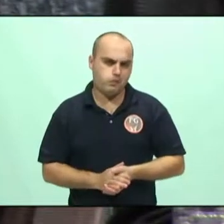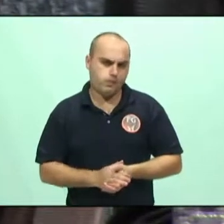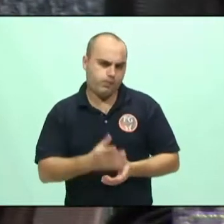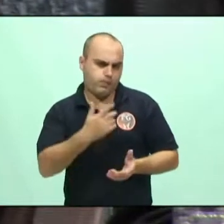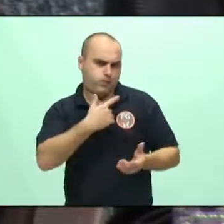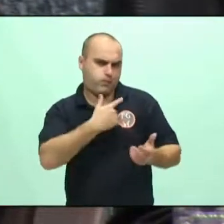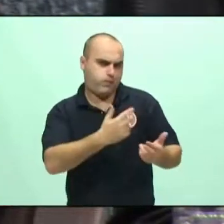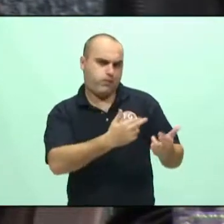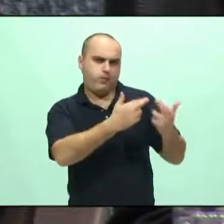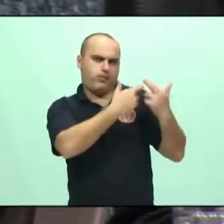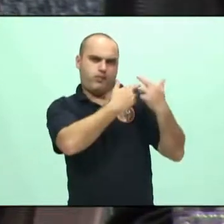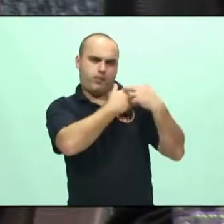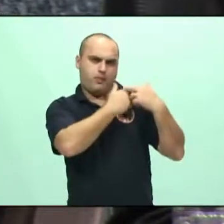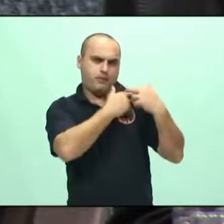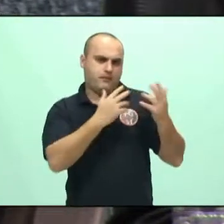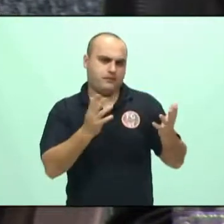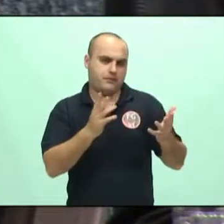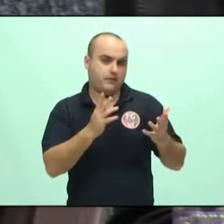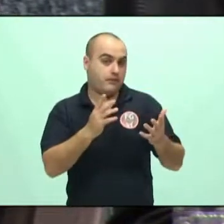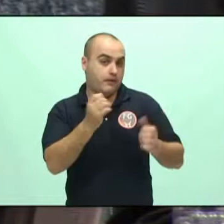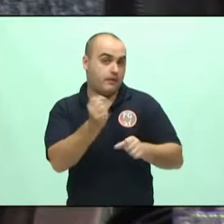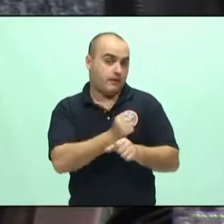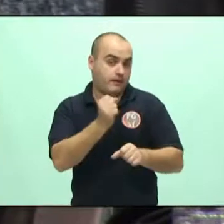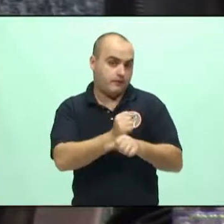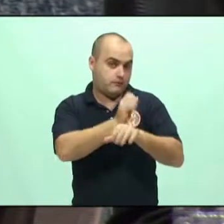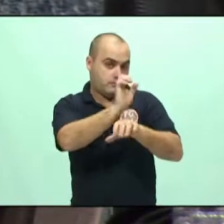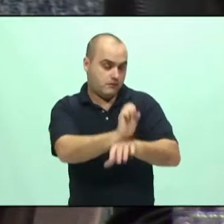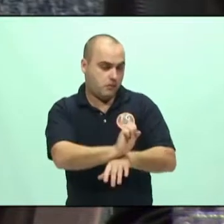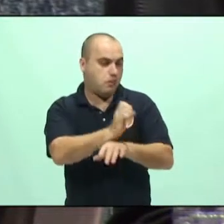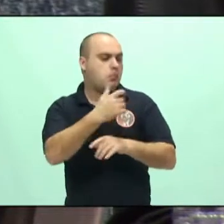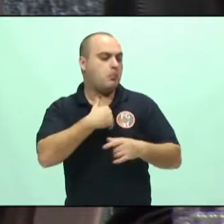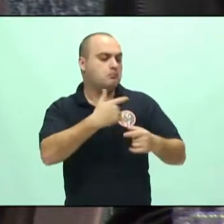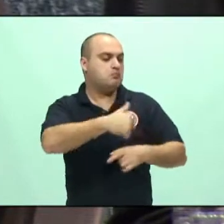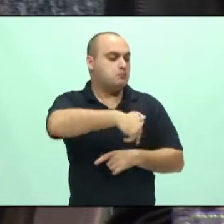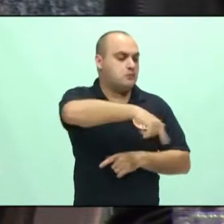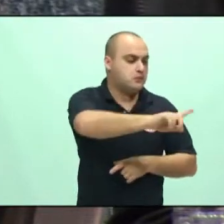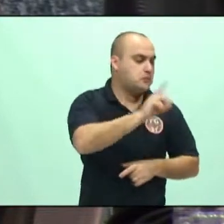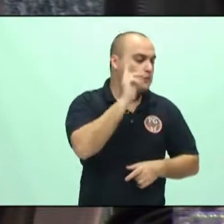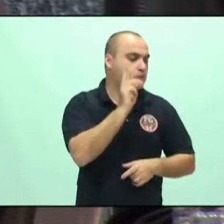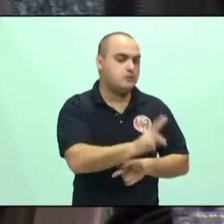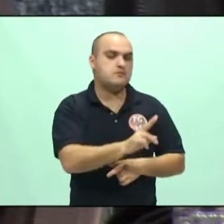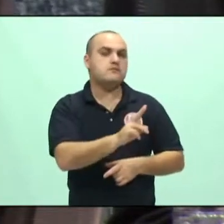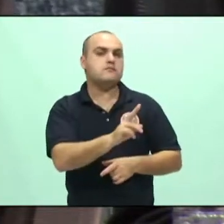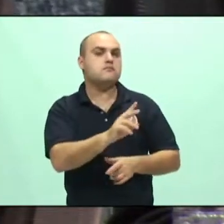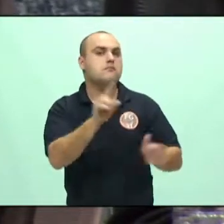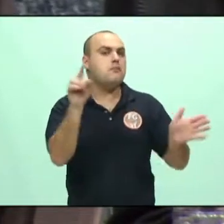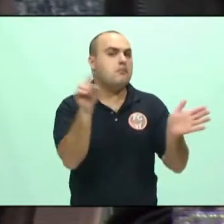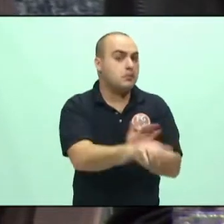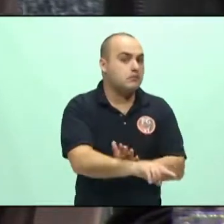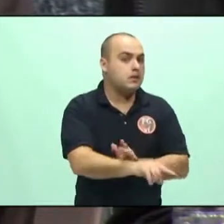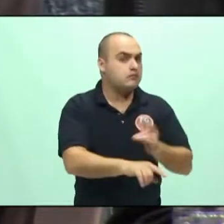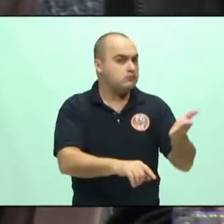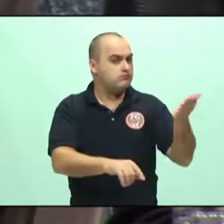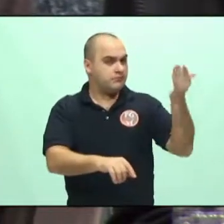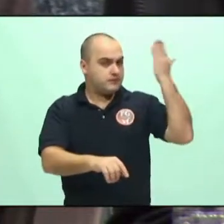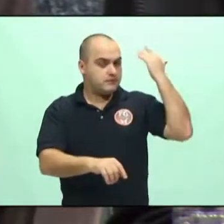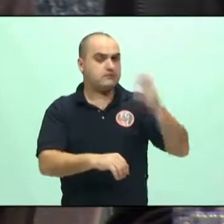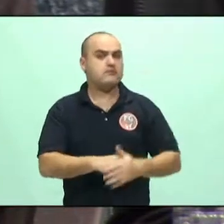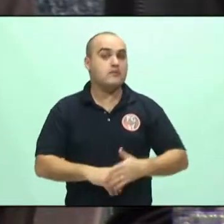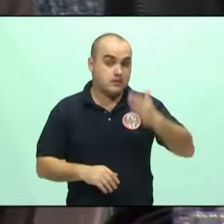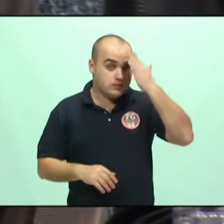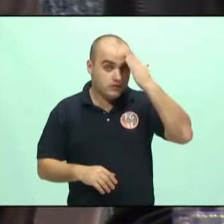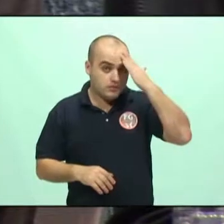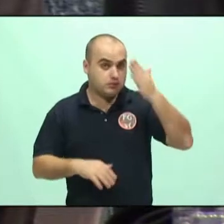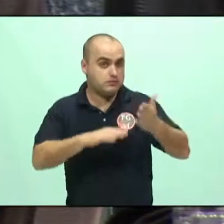responsabilidade do vereador que é uma obra estadual E lá eu questionei eles na época e a gente sabe que o secretaria